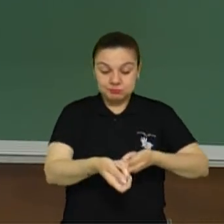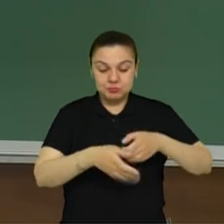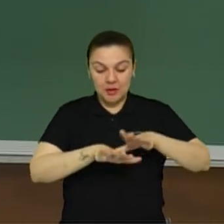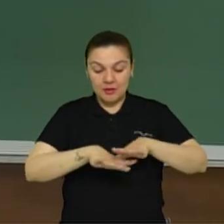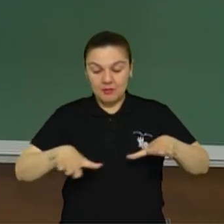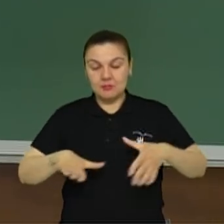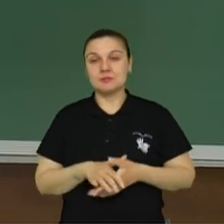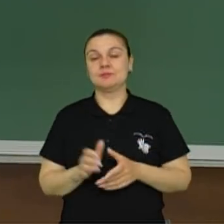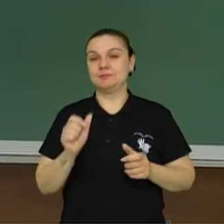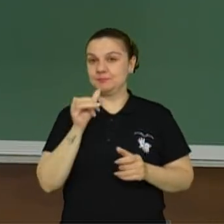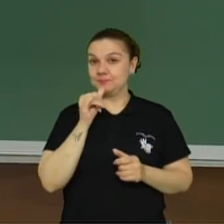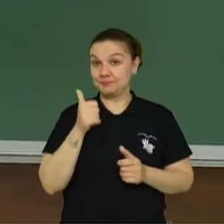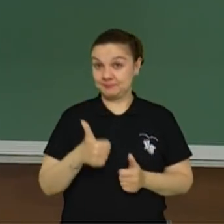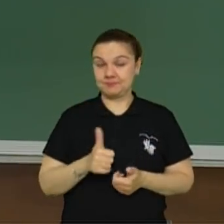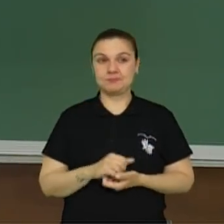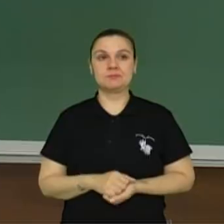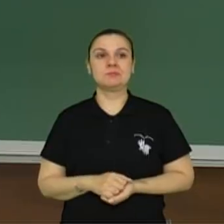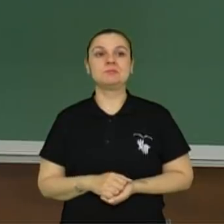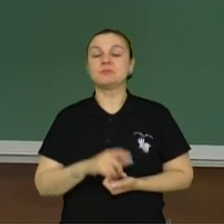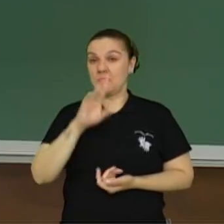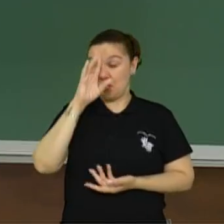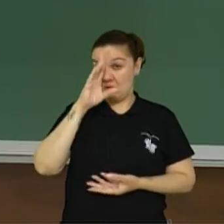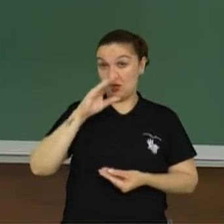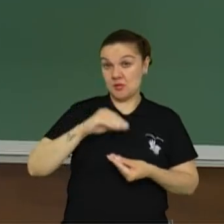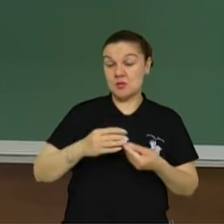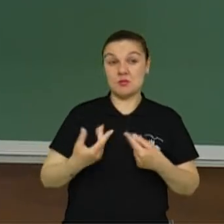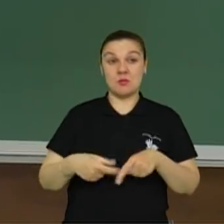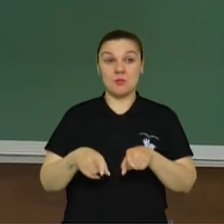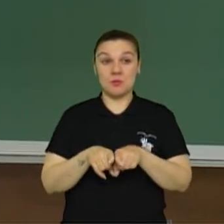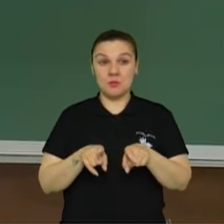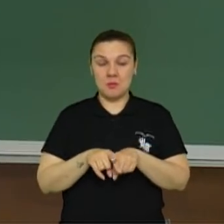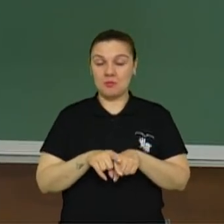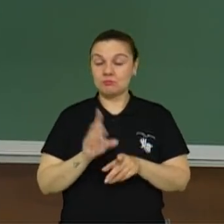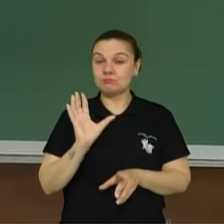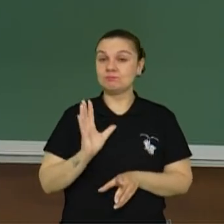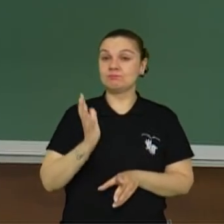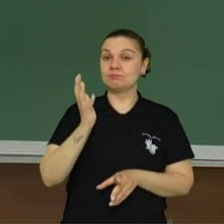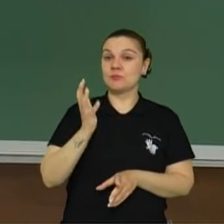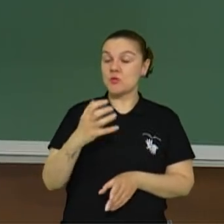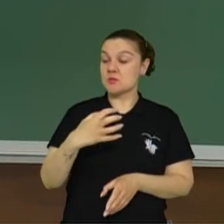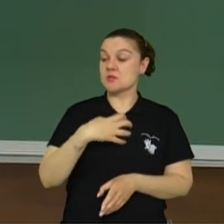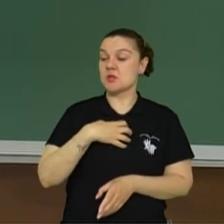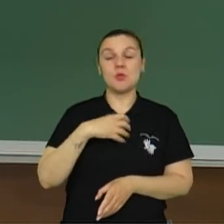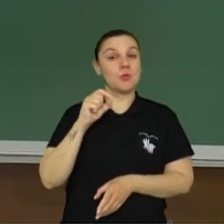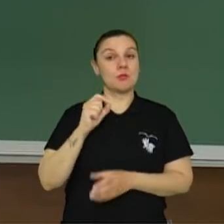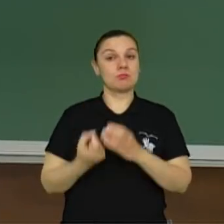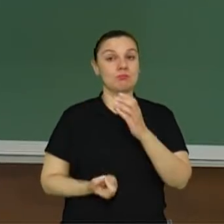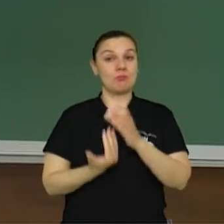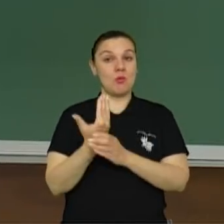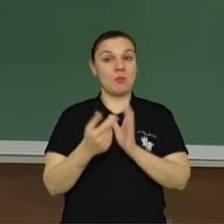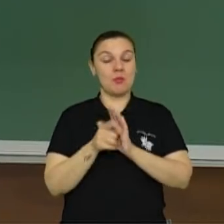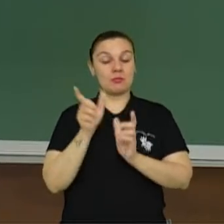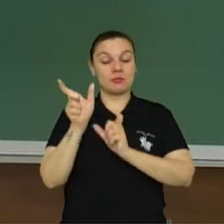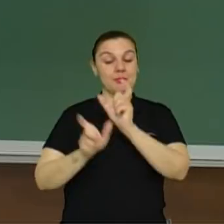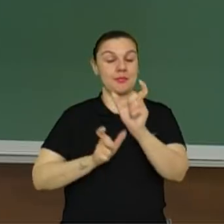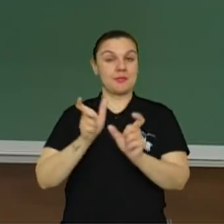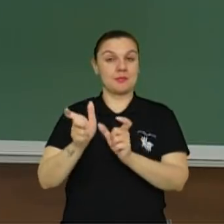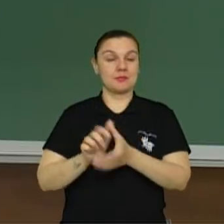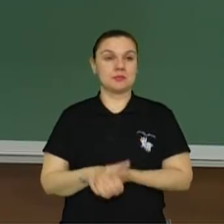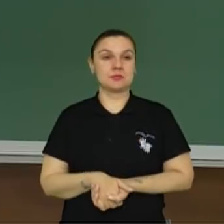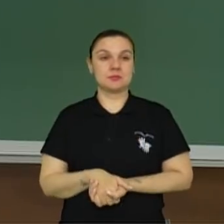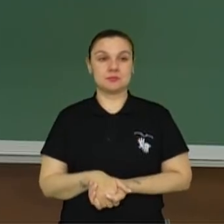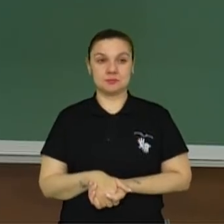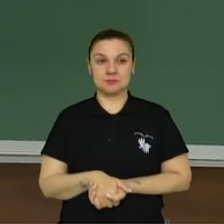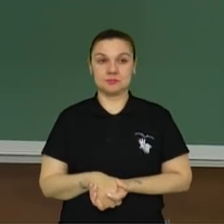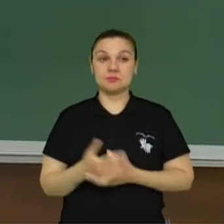por exemplo, certo? Nós compreendemos também o efeito de sentido criado pelo uso de palavras,